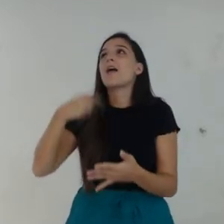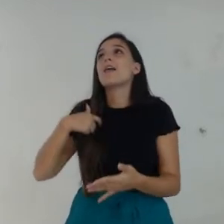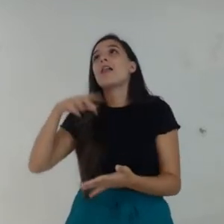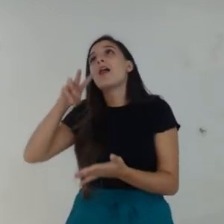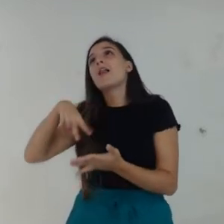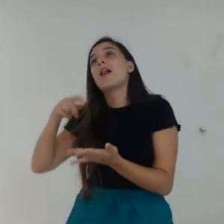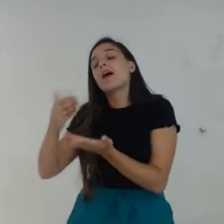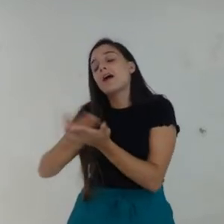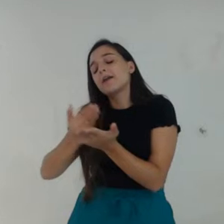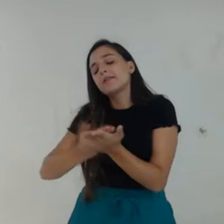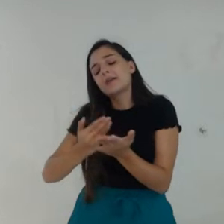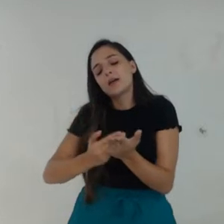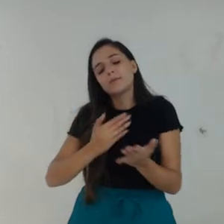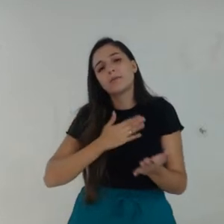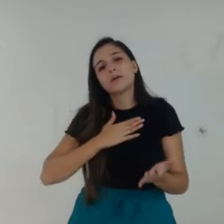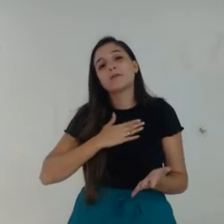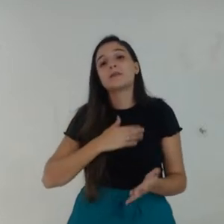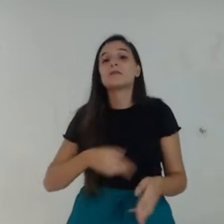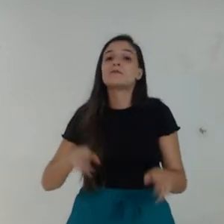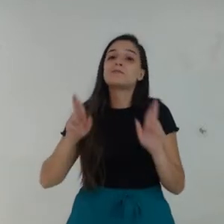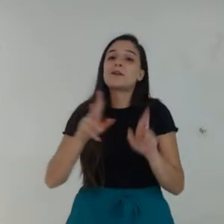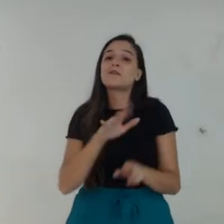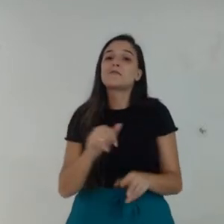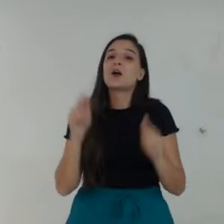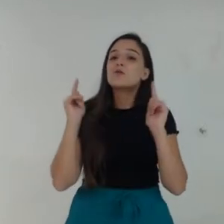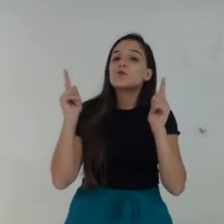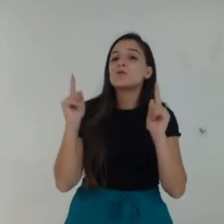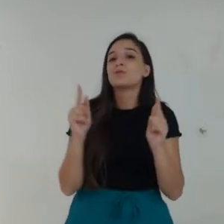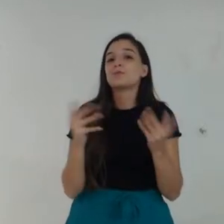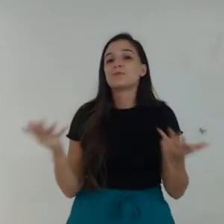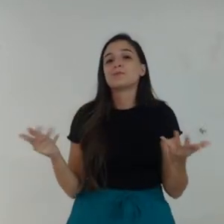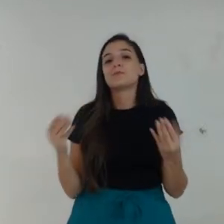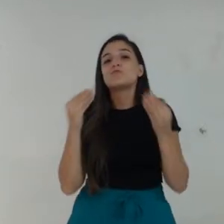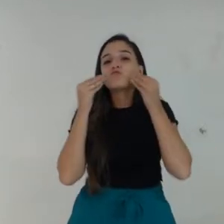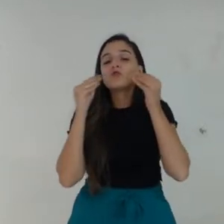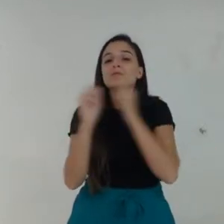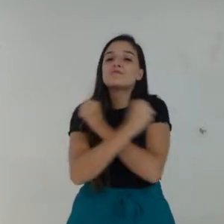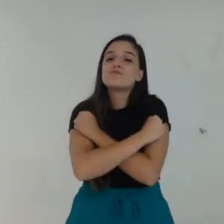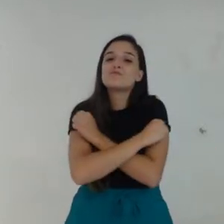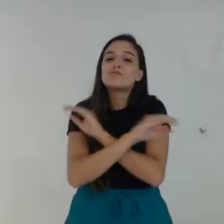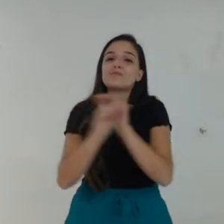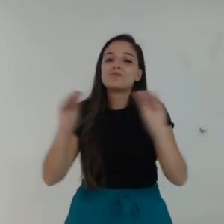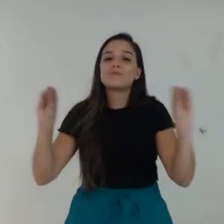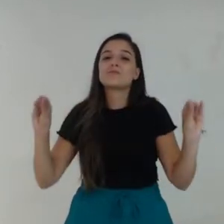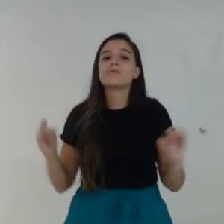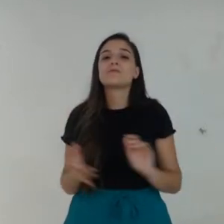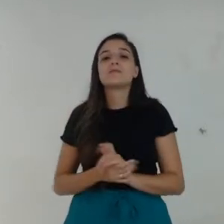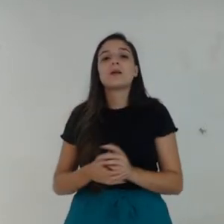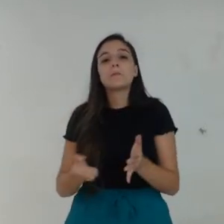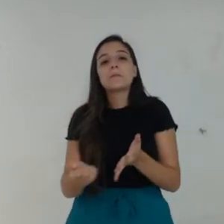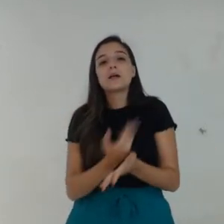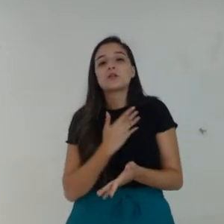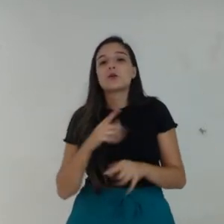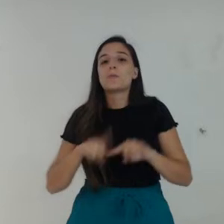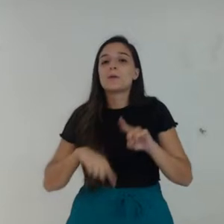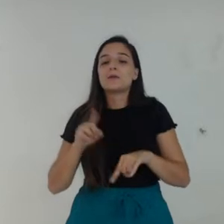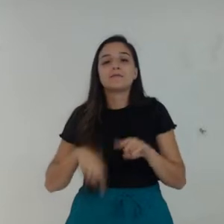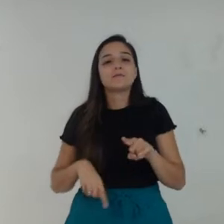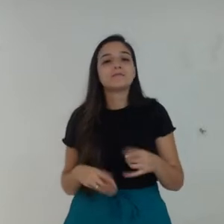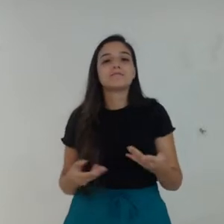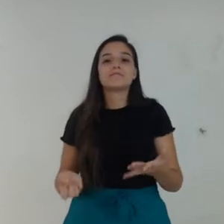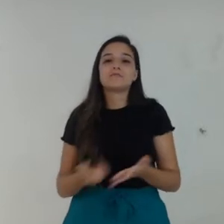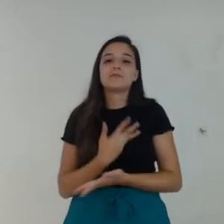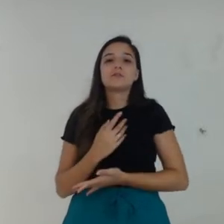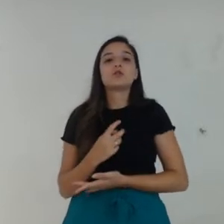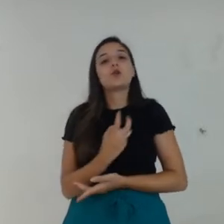de anotações. Prometo ser divertidos, abraços feriados. Então aqui ele me mandou material, depois ele me mandou mais dois ou